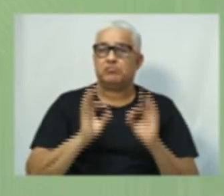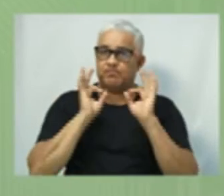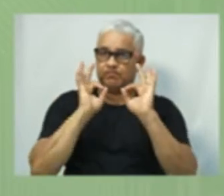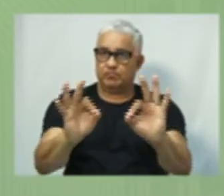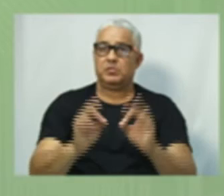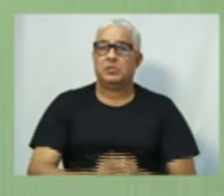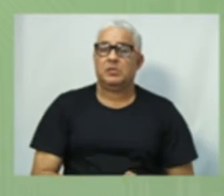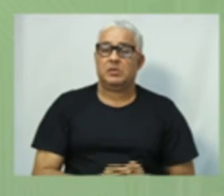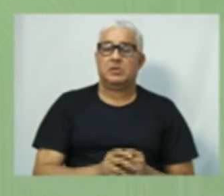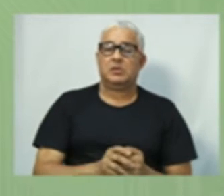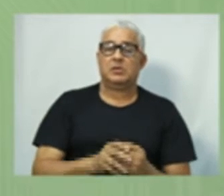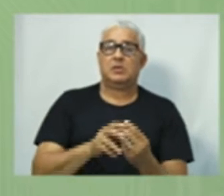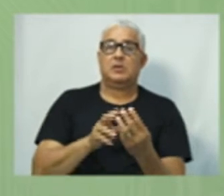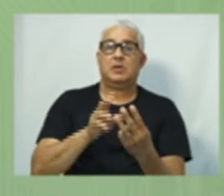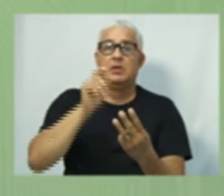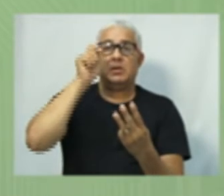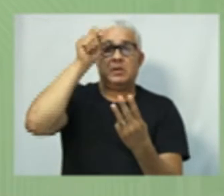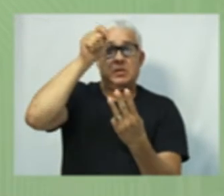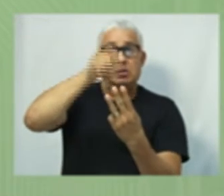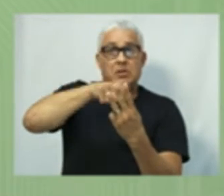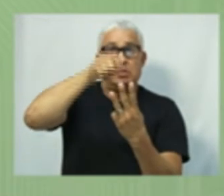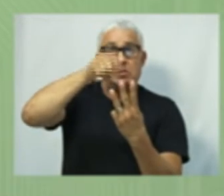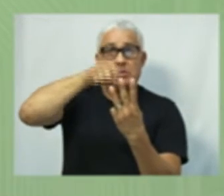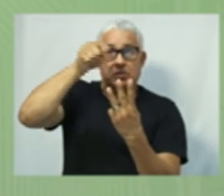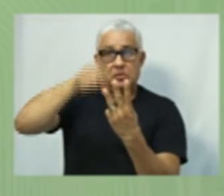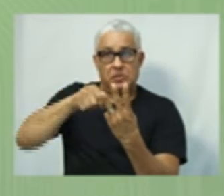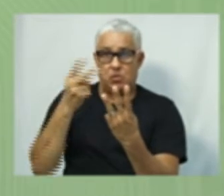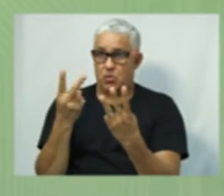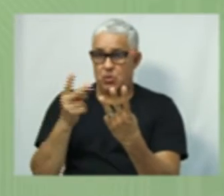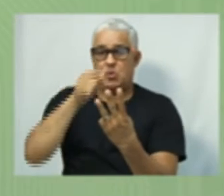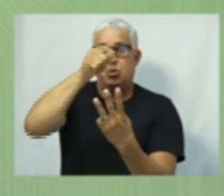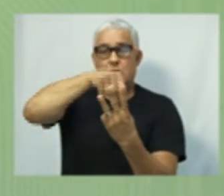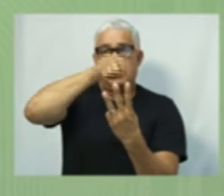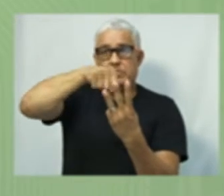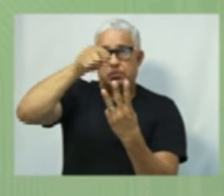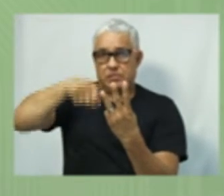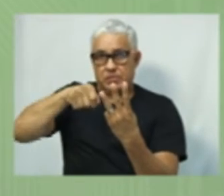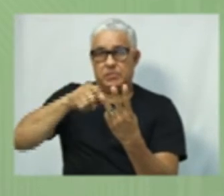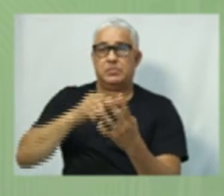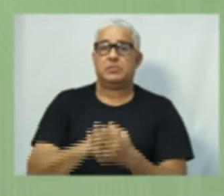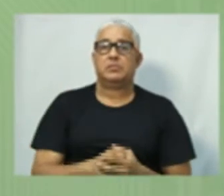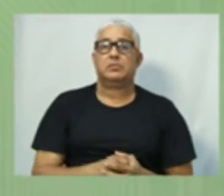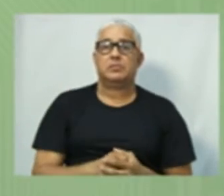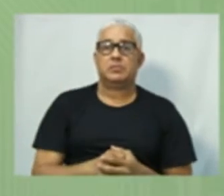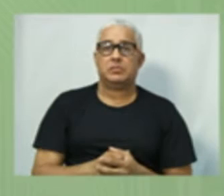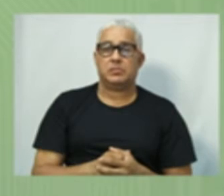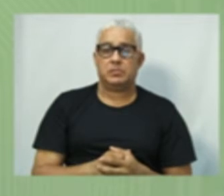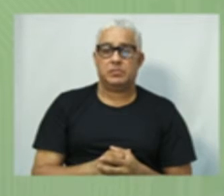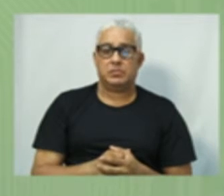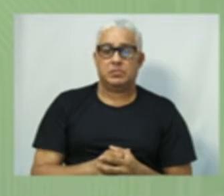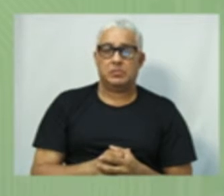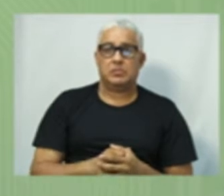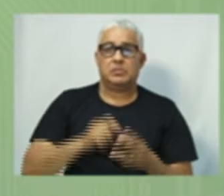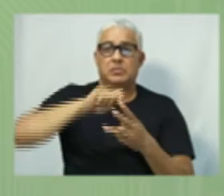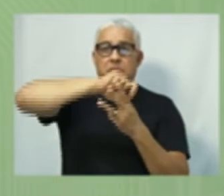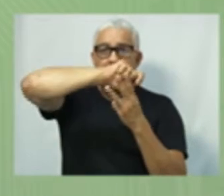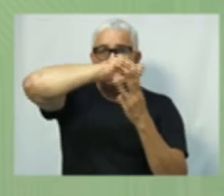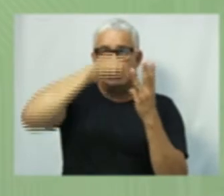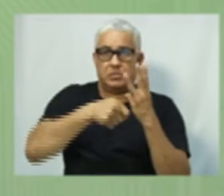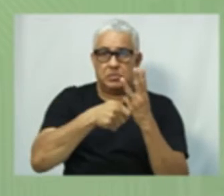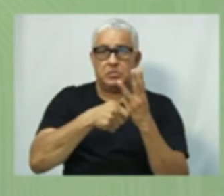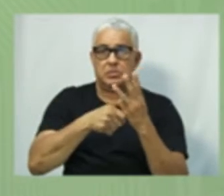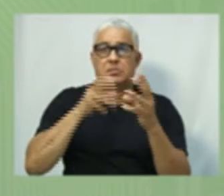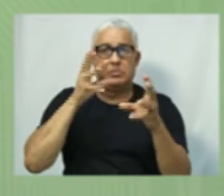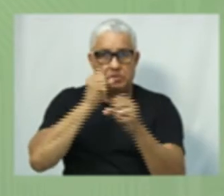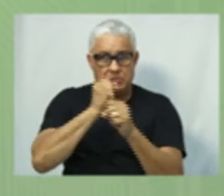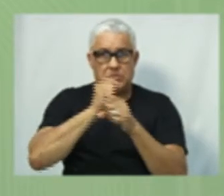Exatamente, olha. Ele é trimestral. Ou seja, ele é trimestral. Deverá ser